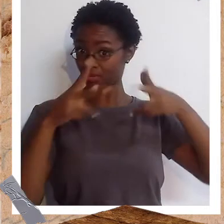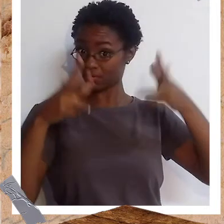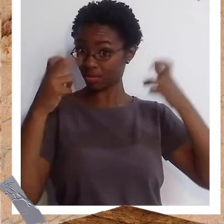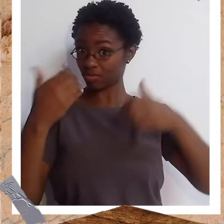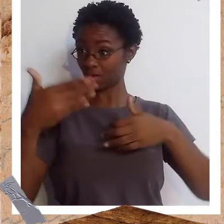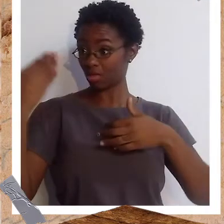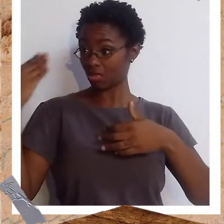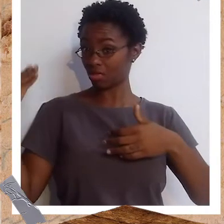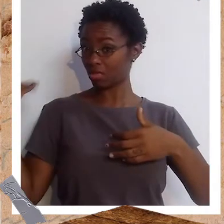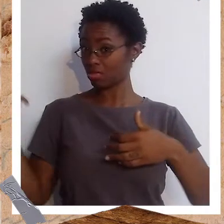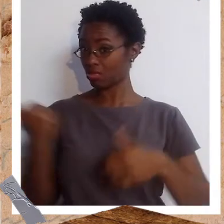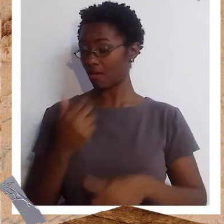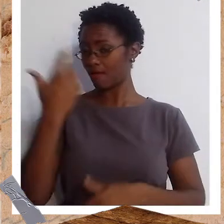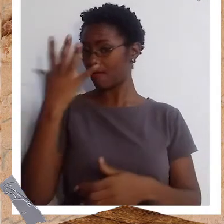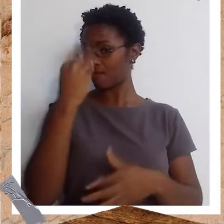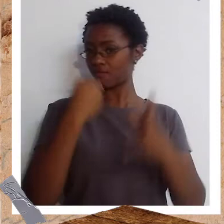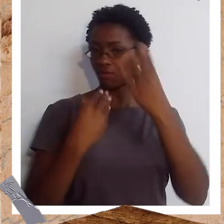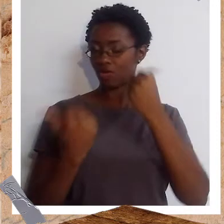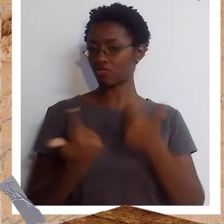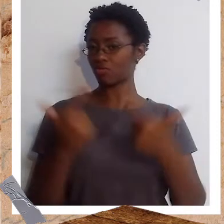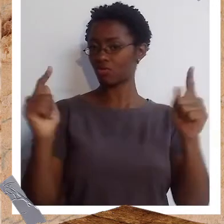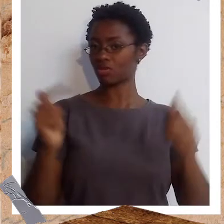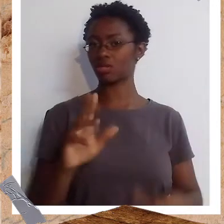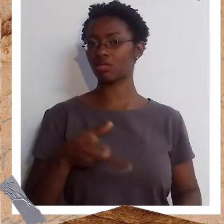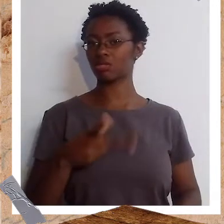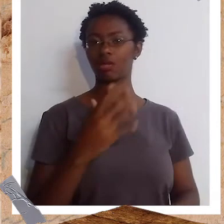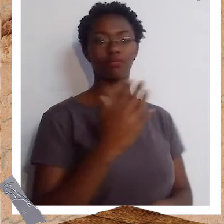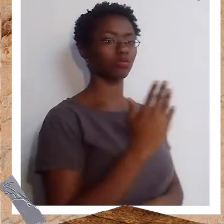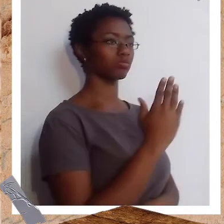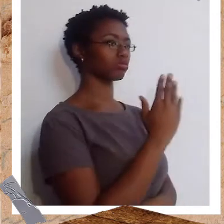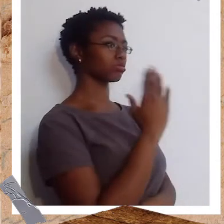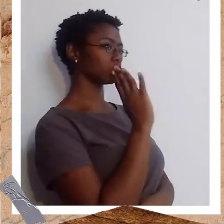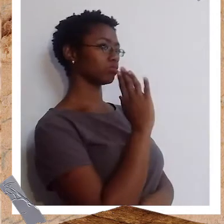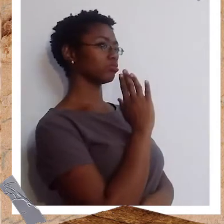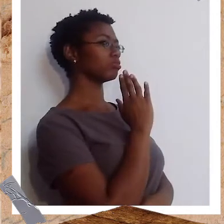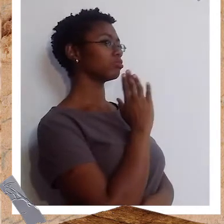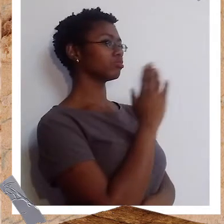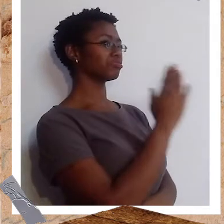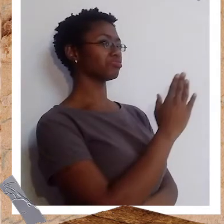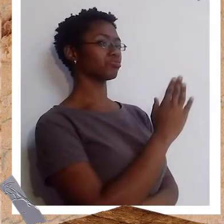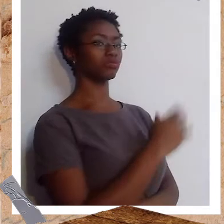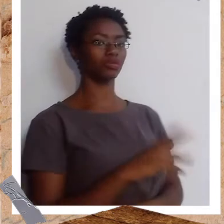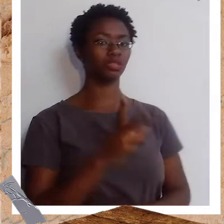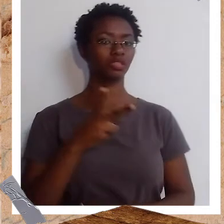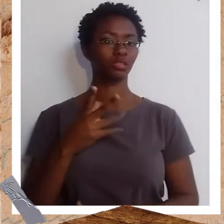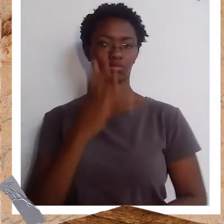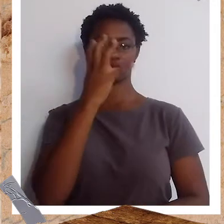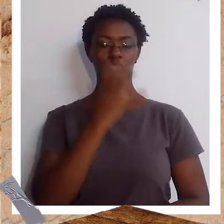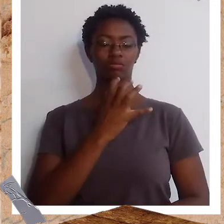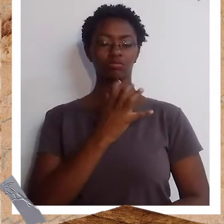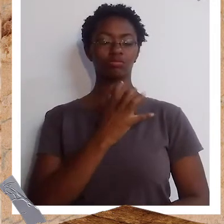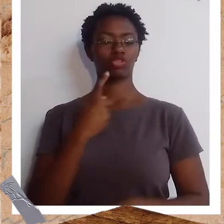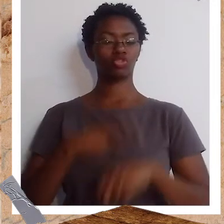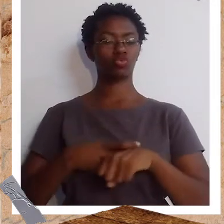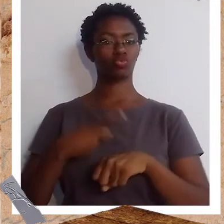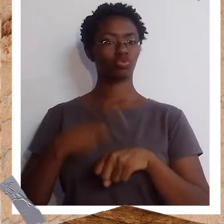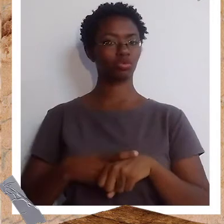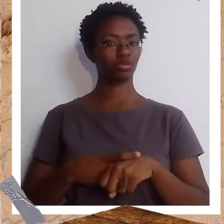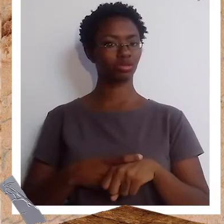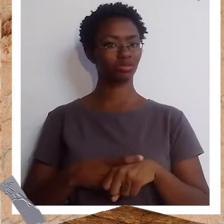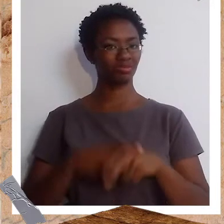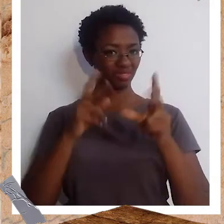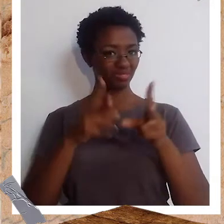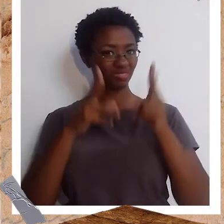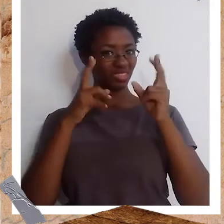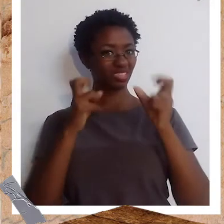demais fotografias, em que ela, em geral, aparece apenas de perfil, de lado, e quase sempre muito séria. Observem também que aqui ela